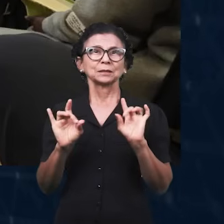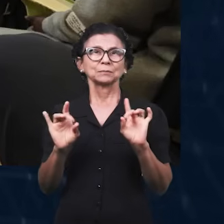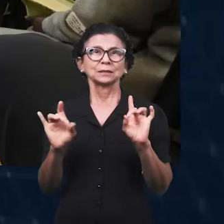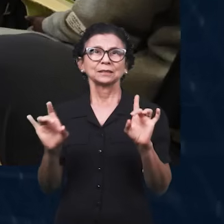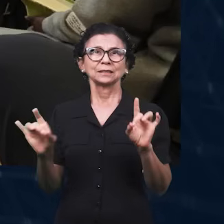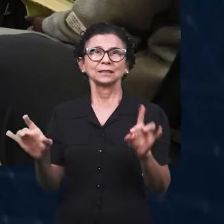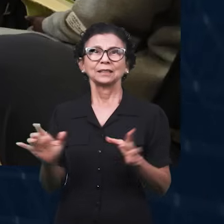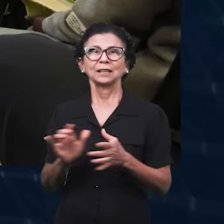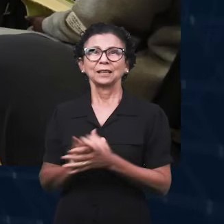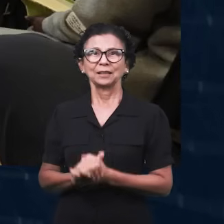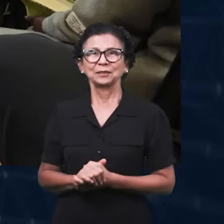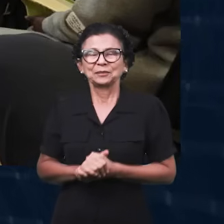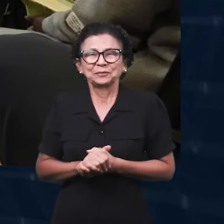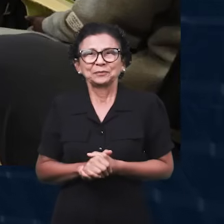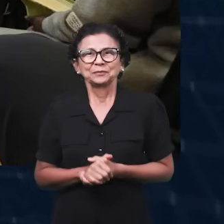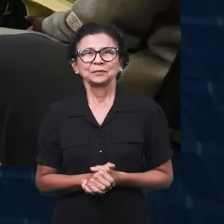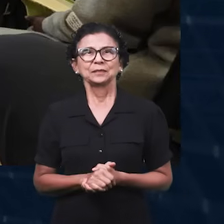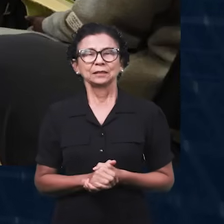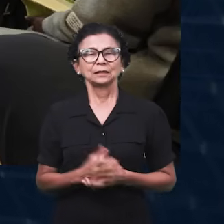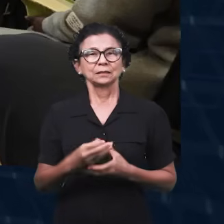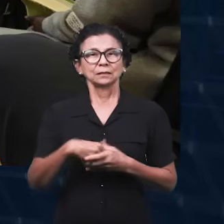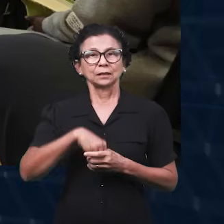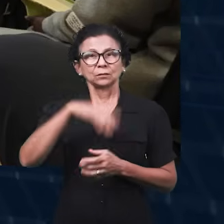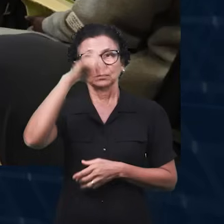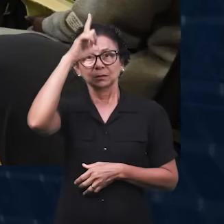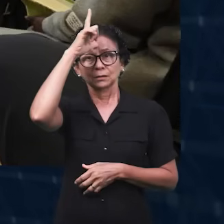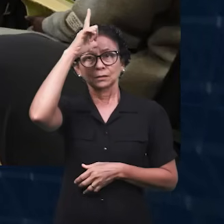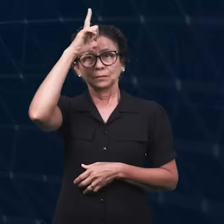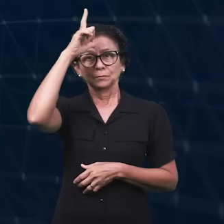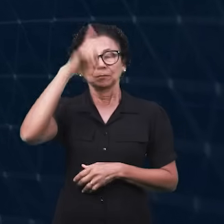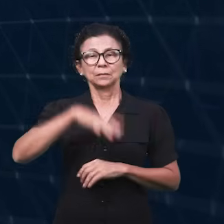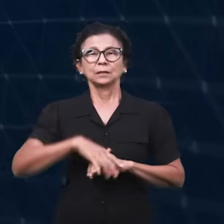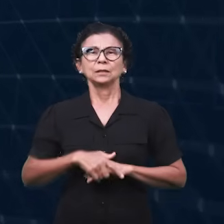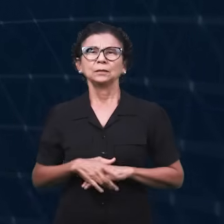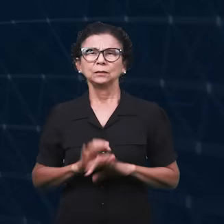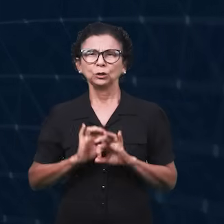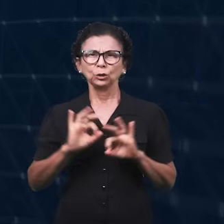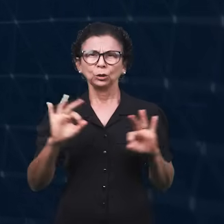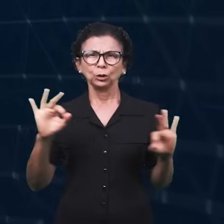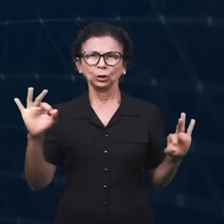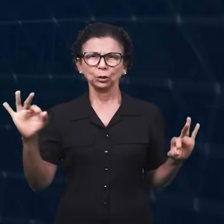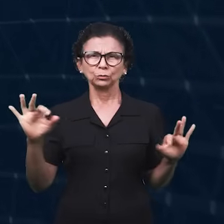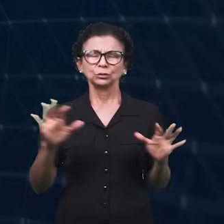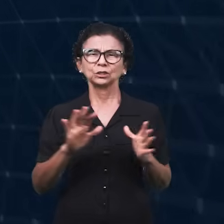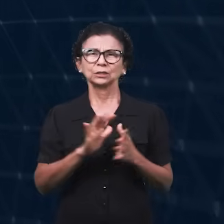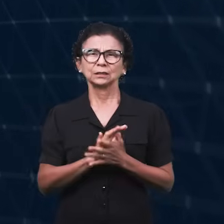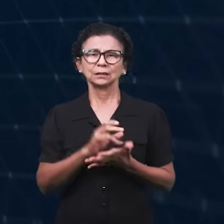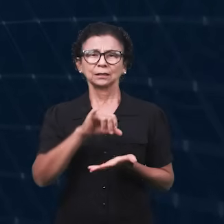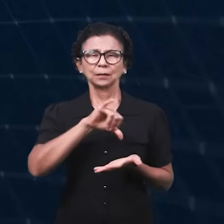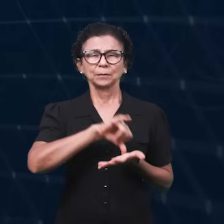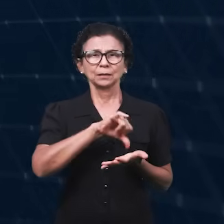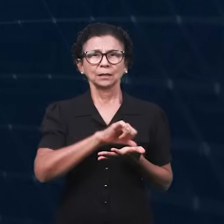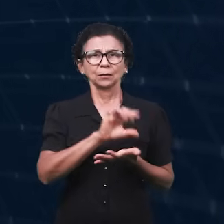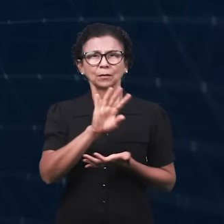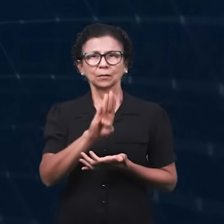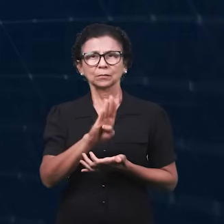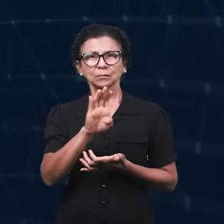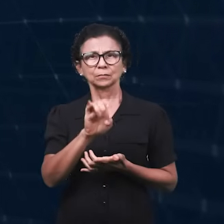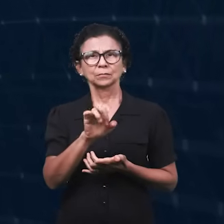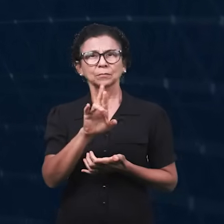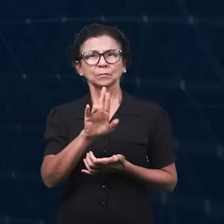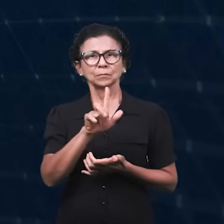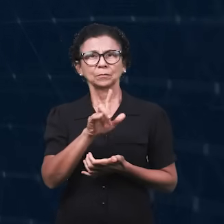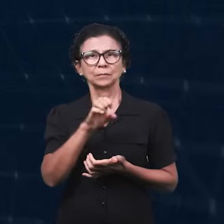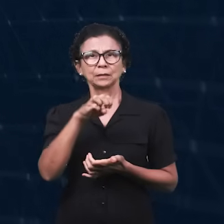cidade de Düsseldorf, na região oeste da Alemanha, a mais de 500 quilômetros da capital Berlim. Este culto, preparado para